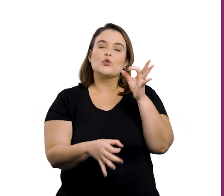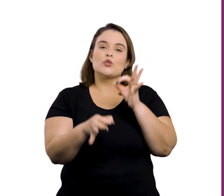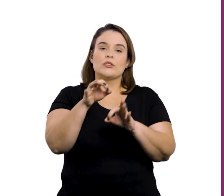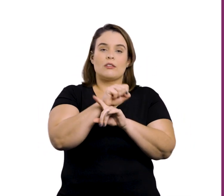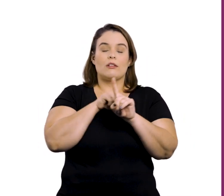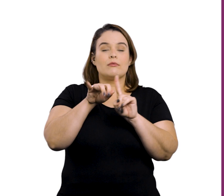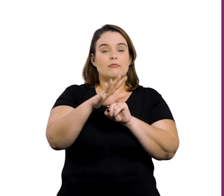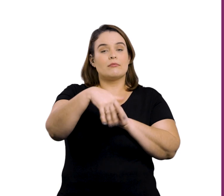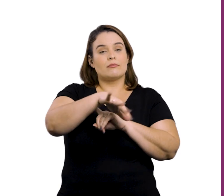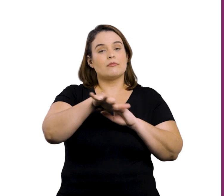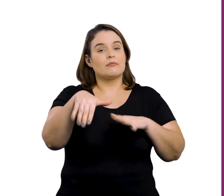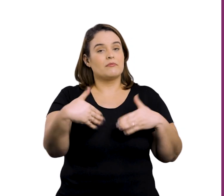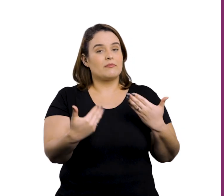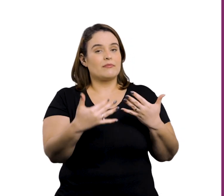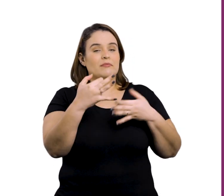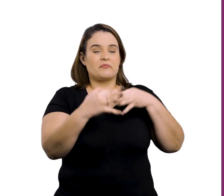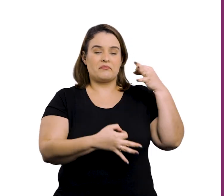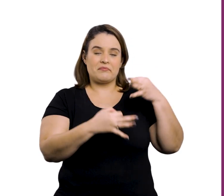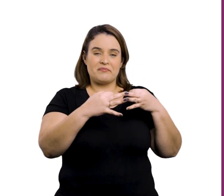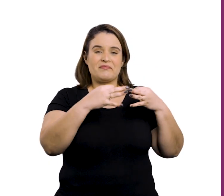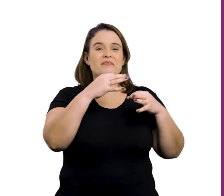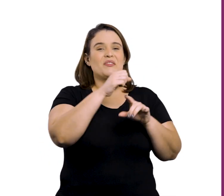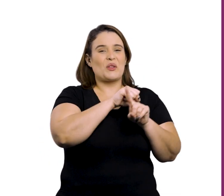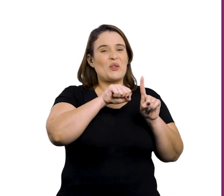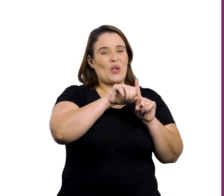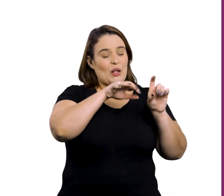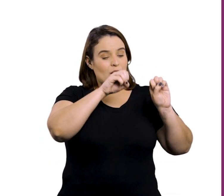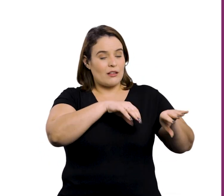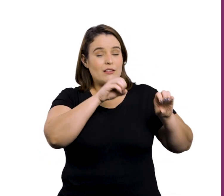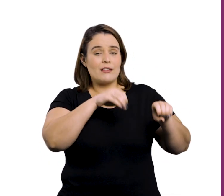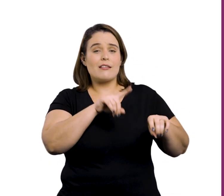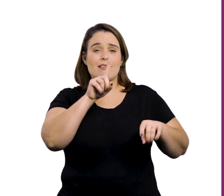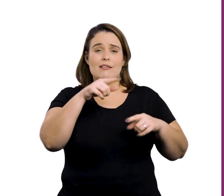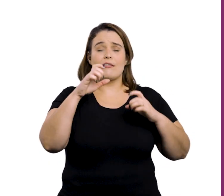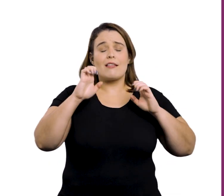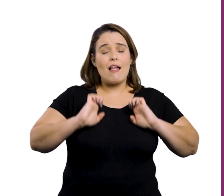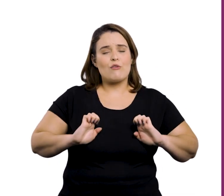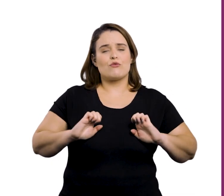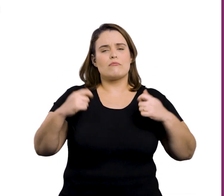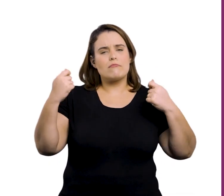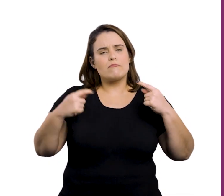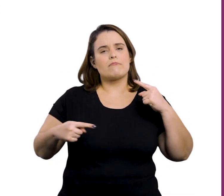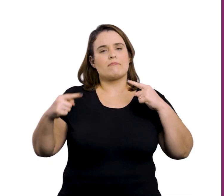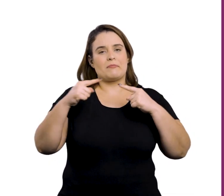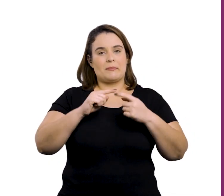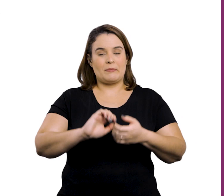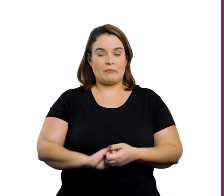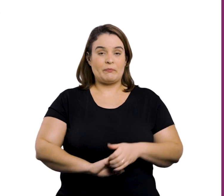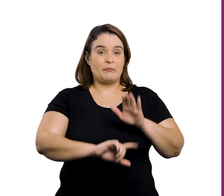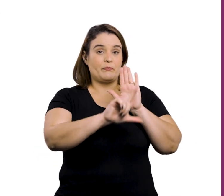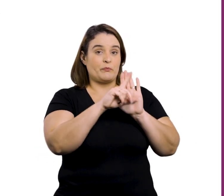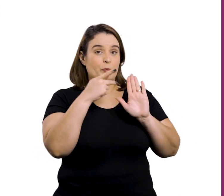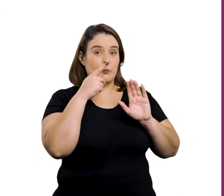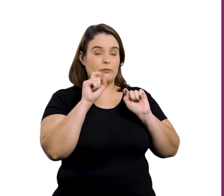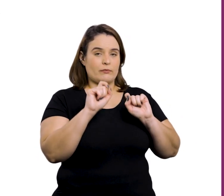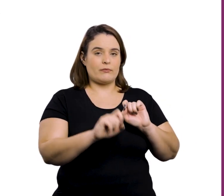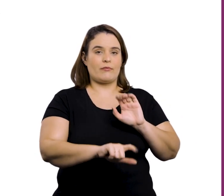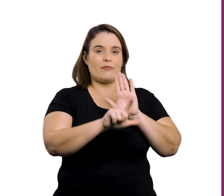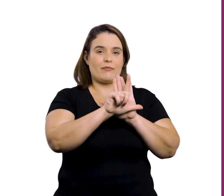justiça social fazem da educação democrática um dever ético a ser alcançado. O que diz a